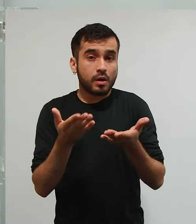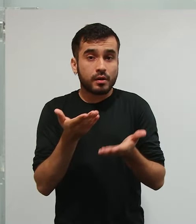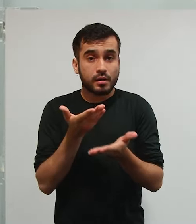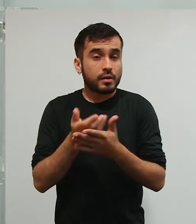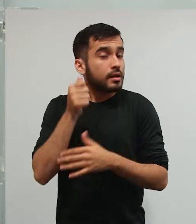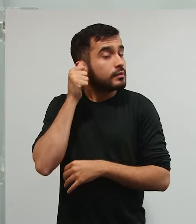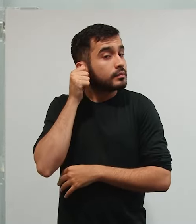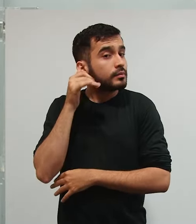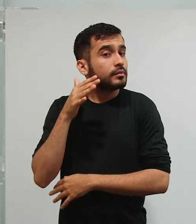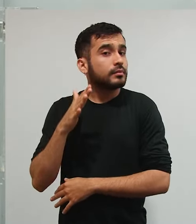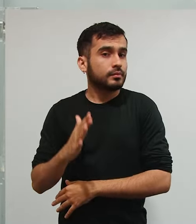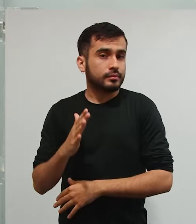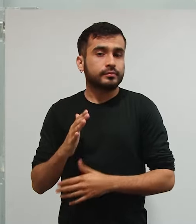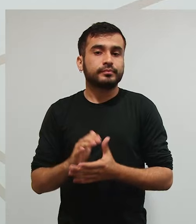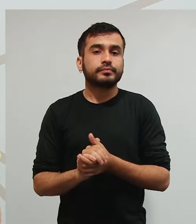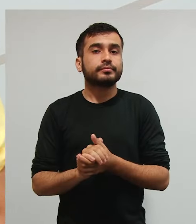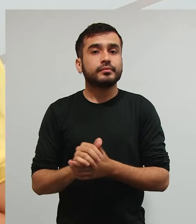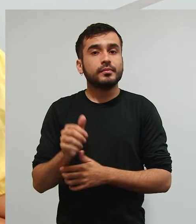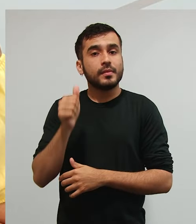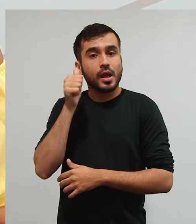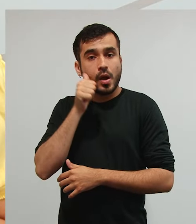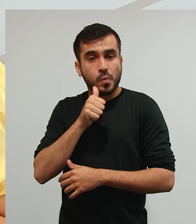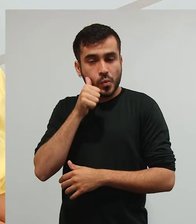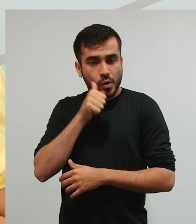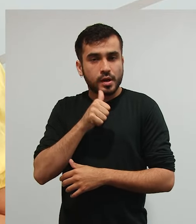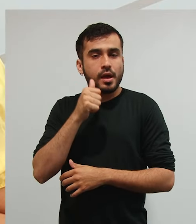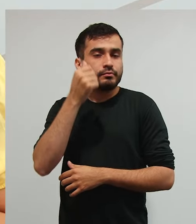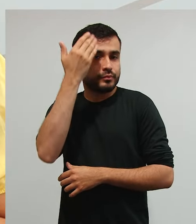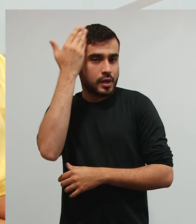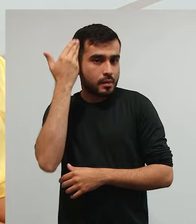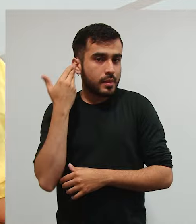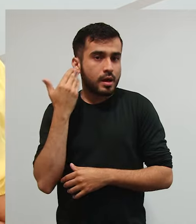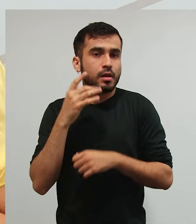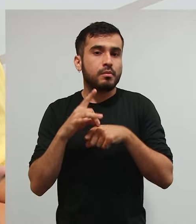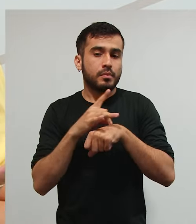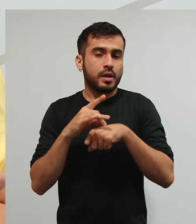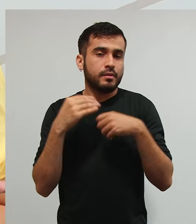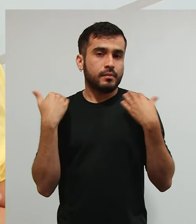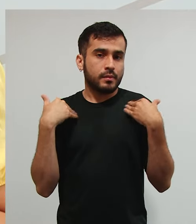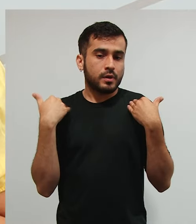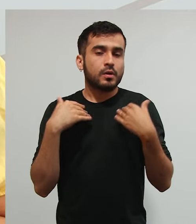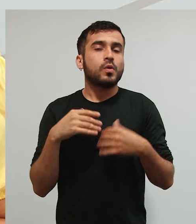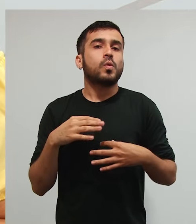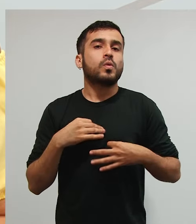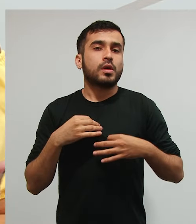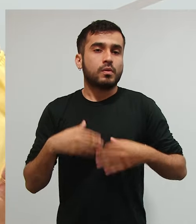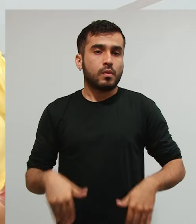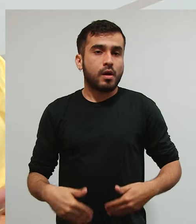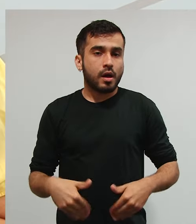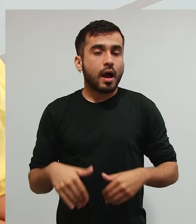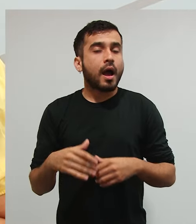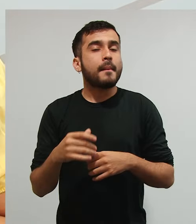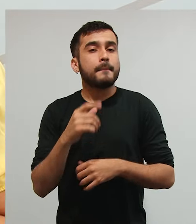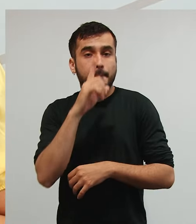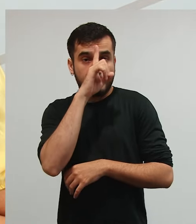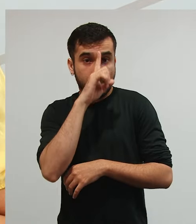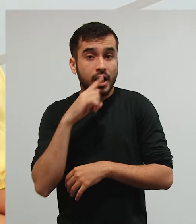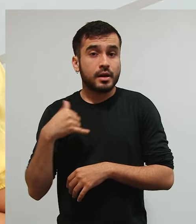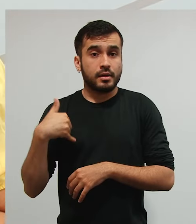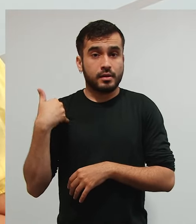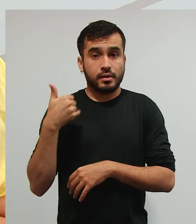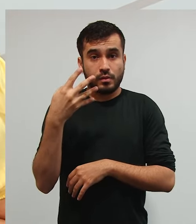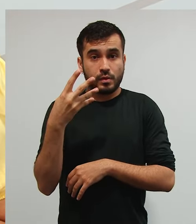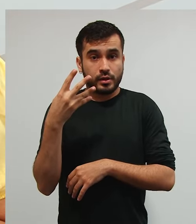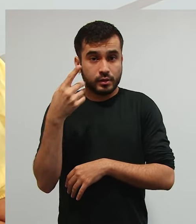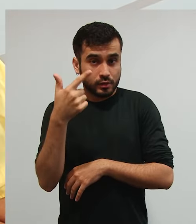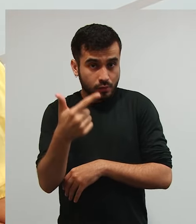Vamos iniciar com a minha audiodescrição. Eu sou uma mulher parda de cabelos pretos na altura do ombro, estou com um vestido amarelo,